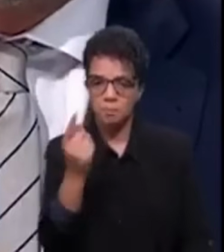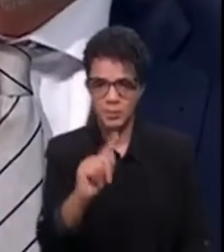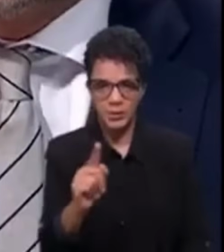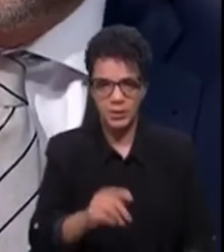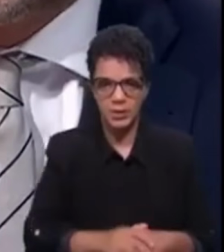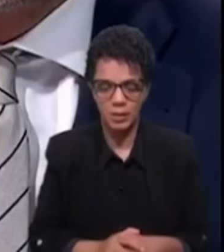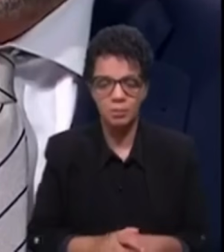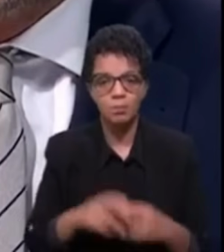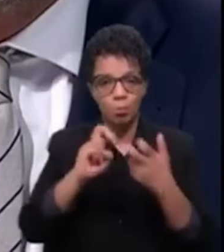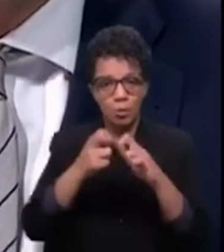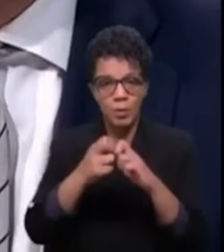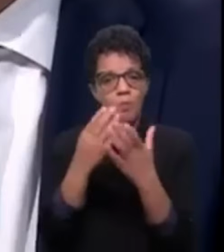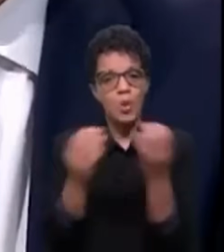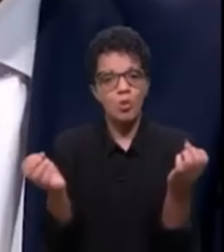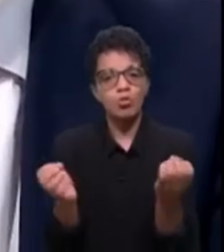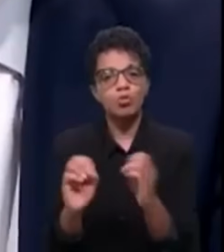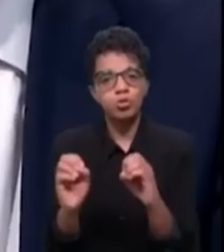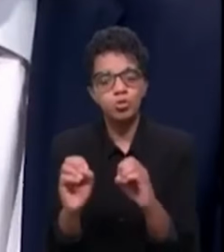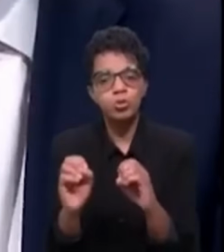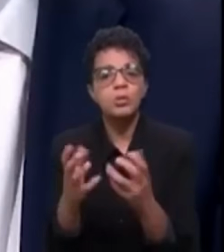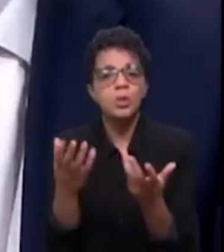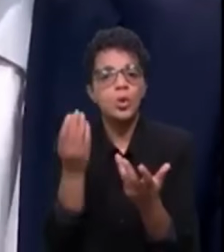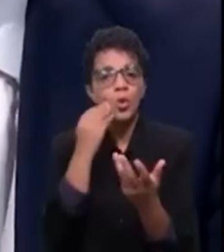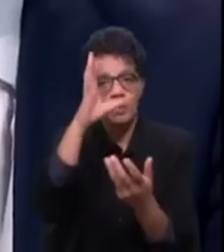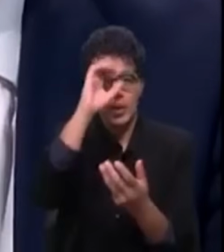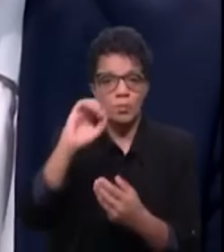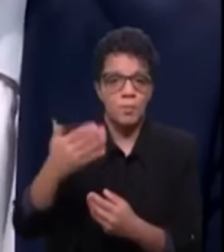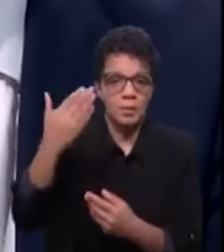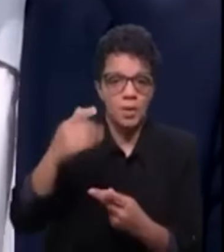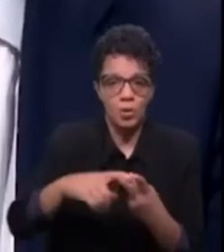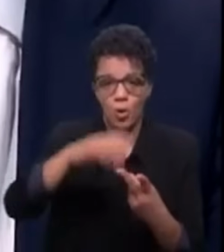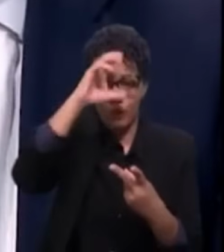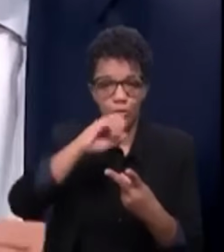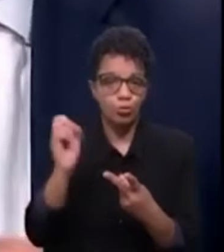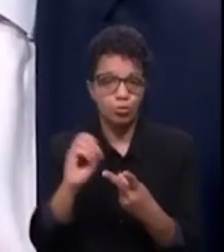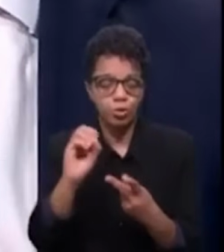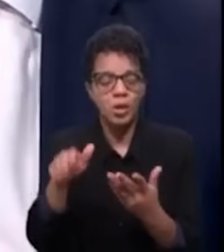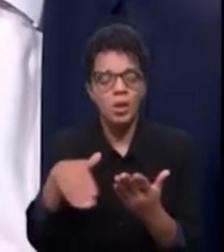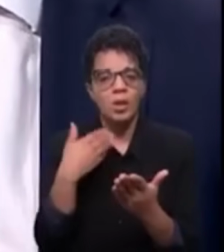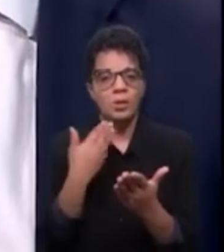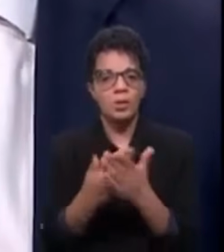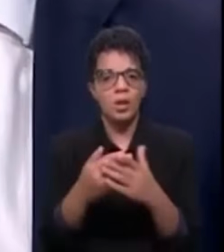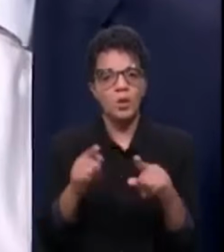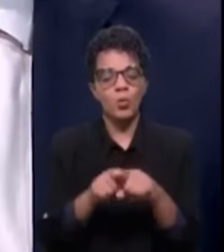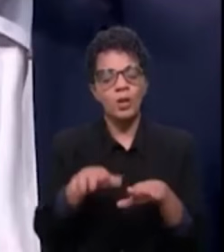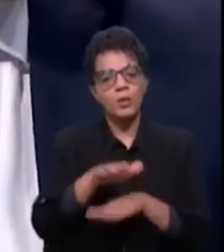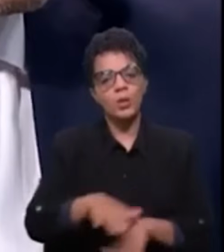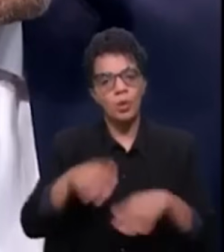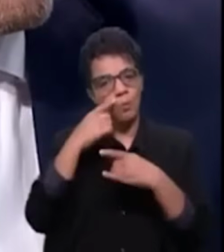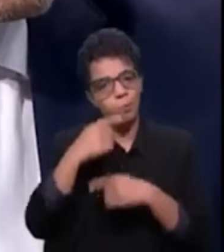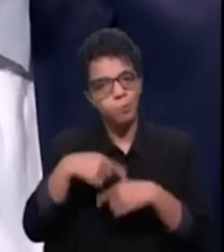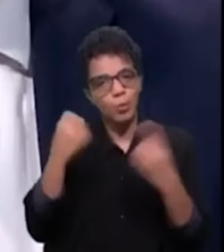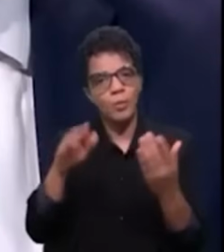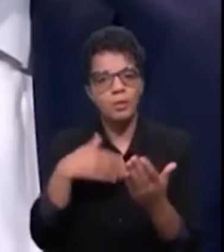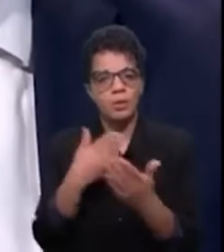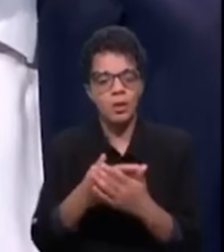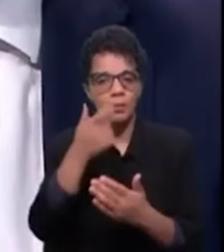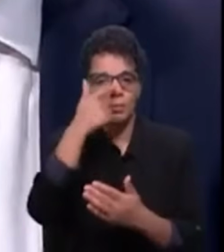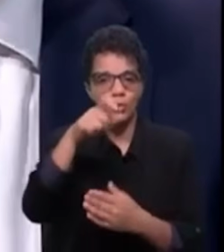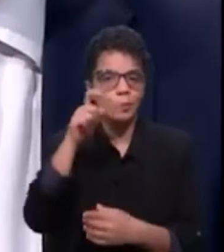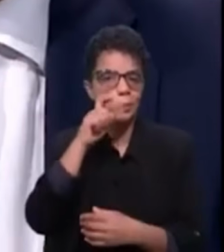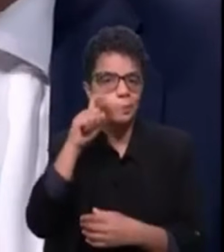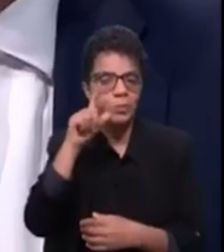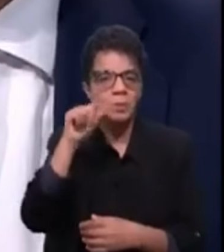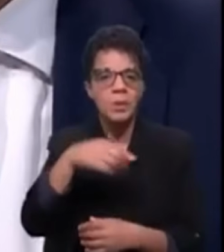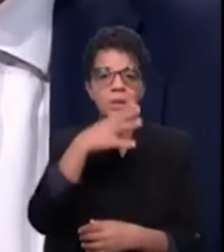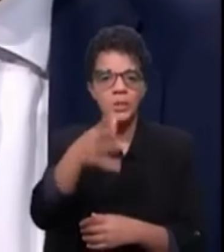enquanto este problema não for resolvido não há nenhum primeiro-ministro não há nenhum governo que possa olhar para a sua tranquilidade pública para dar segurança aos cidadãos e